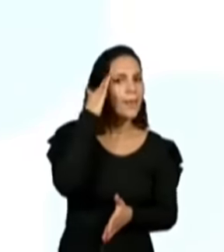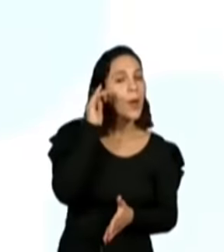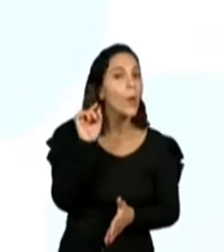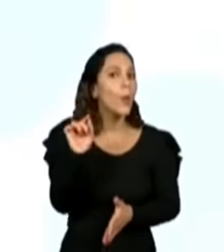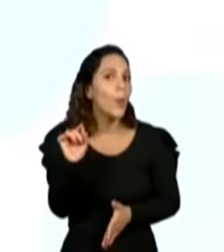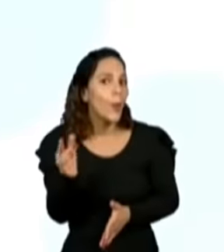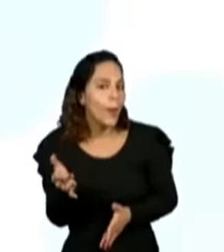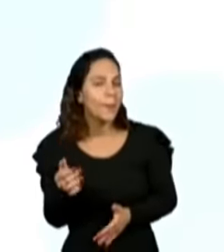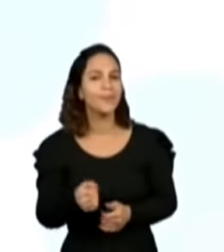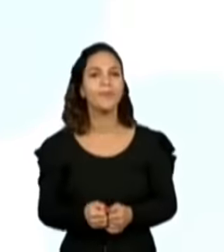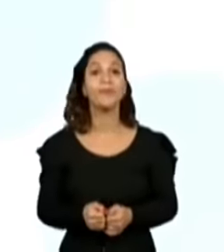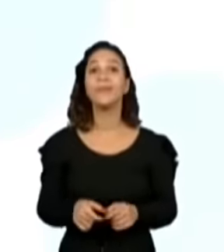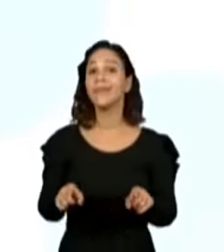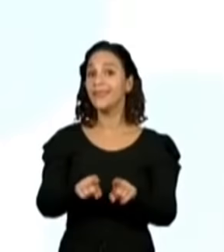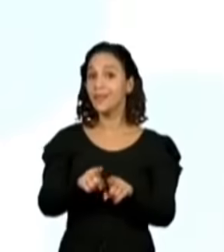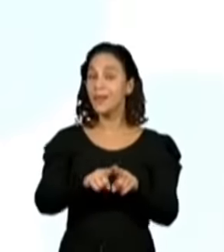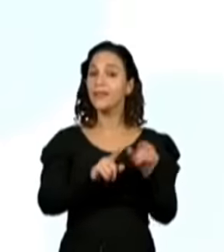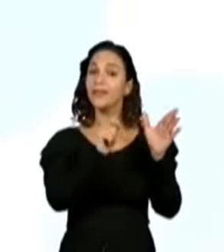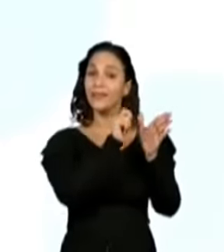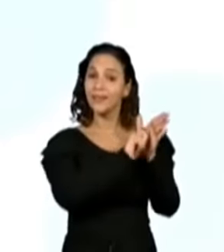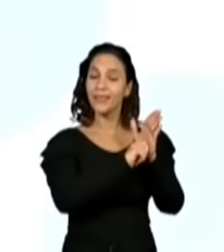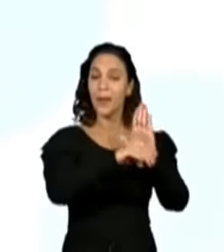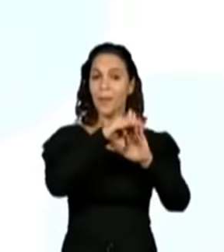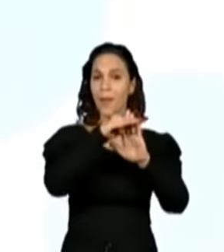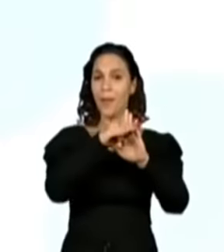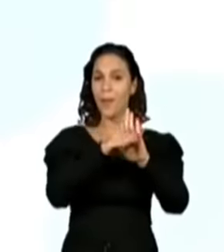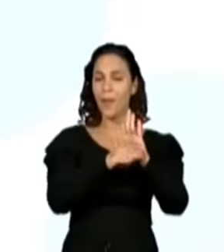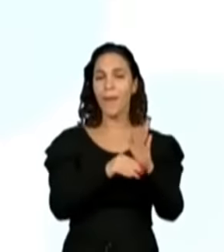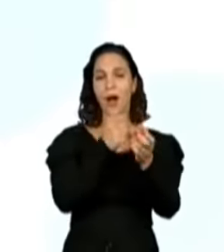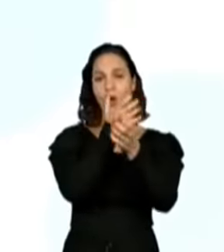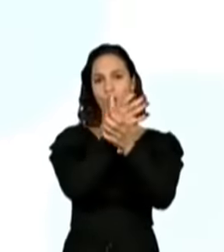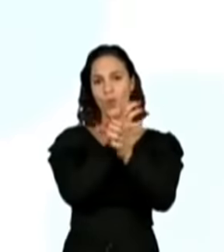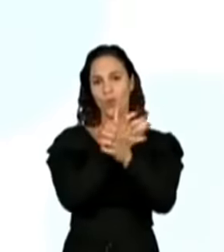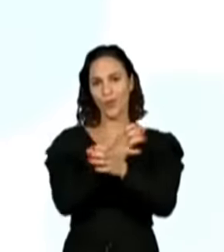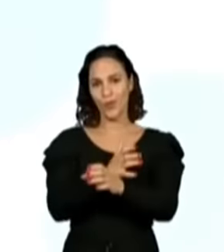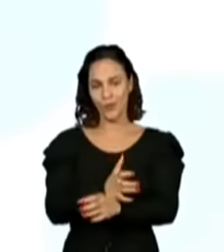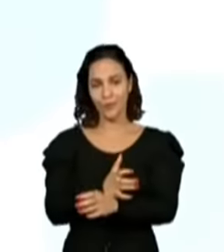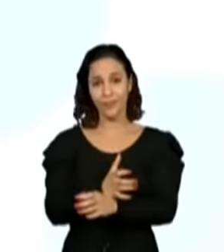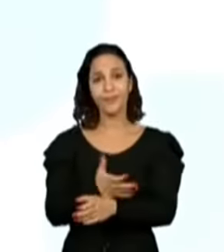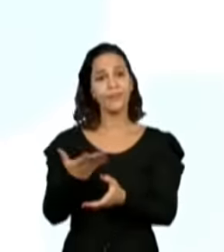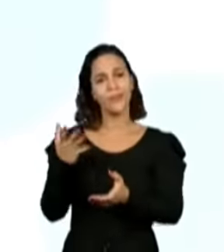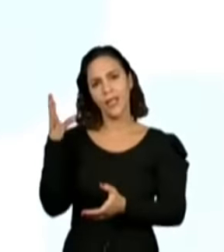que e escrita de uma lista de ossos. Muito